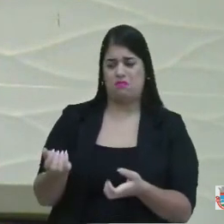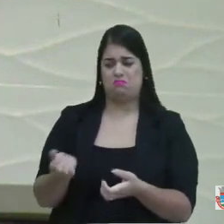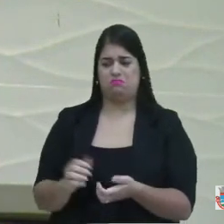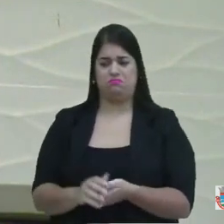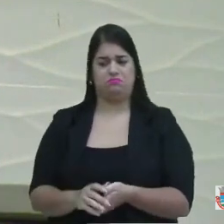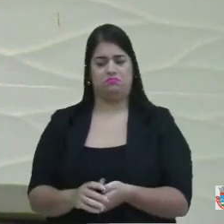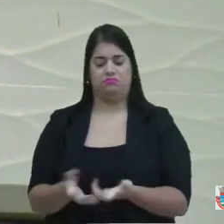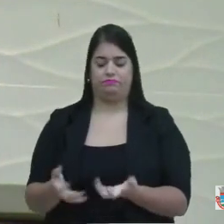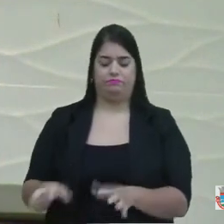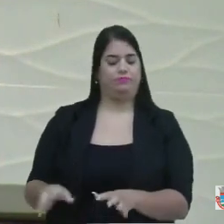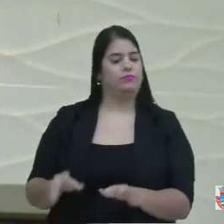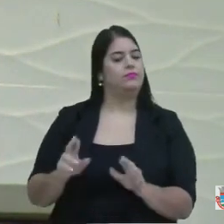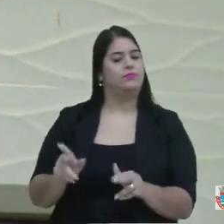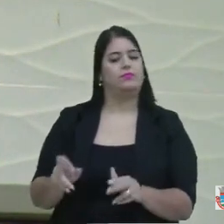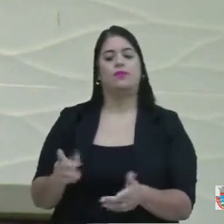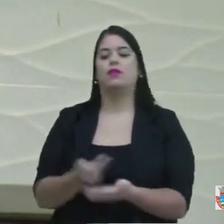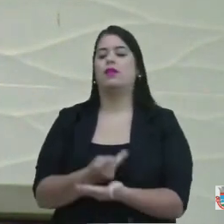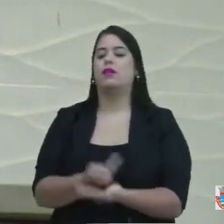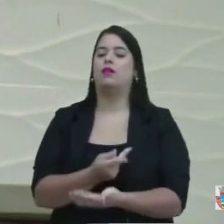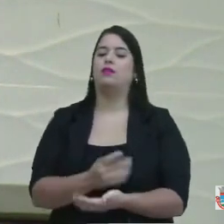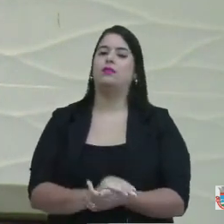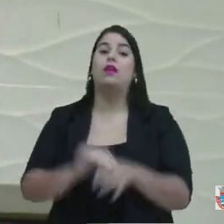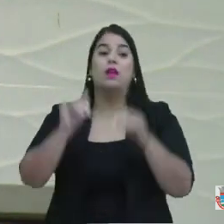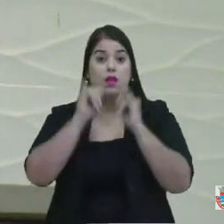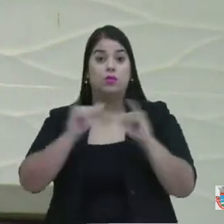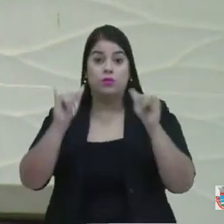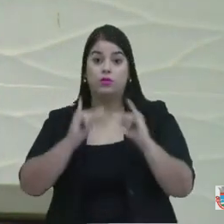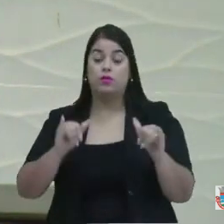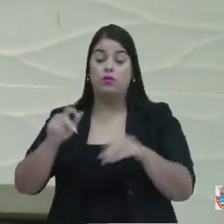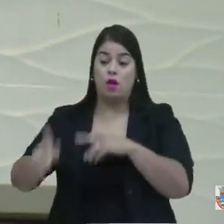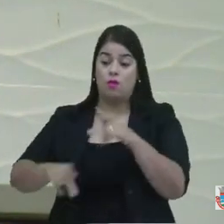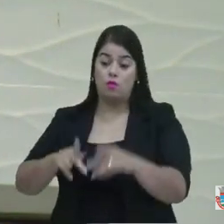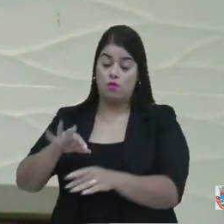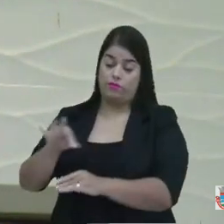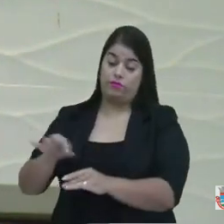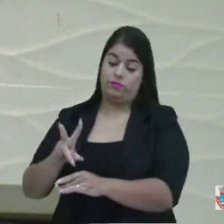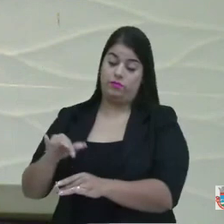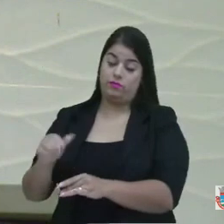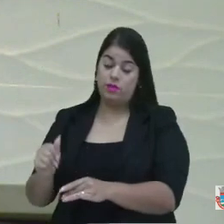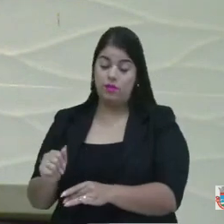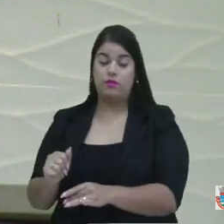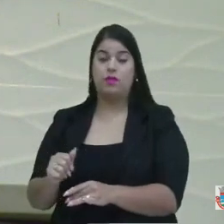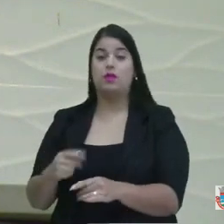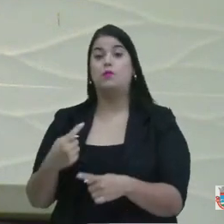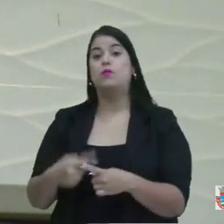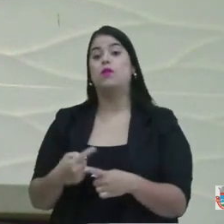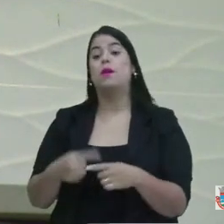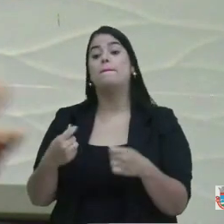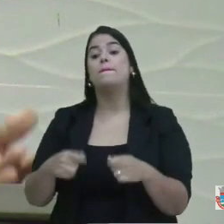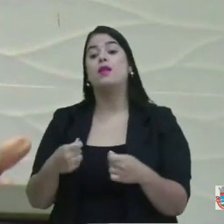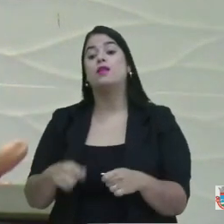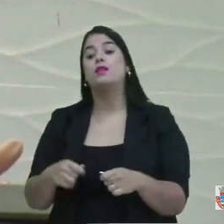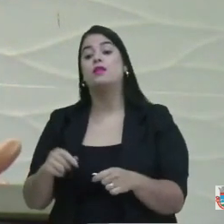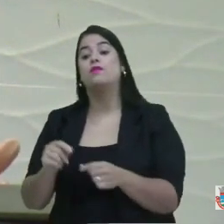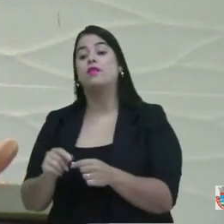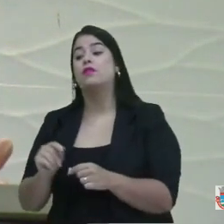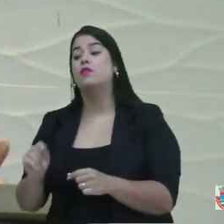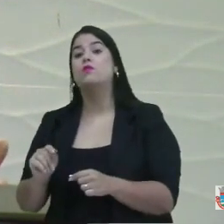da Vila do Espírito Santo e todos da região, porque o que precisa ser feito lá na vila é soltar